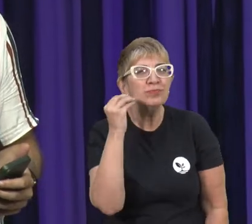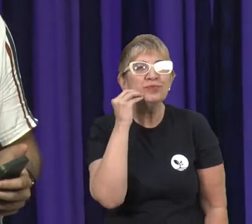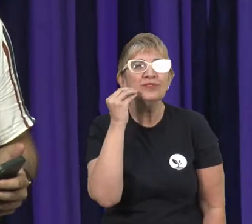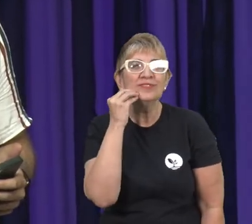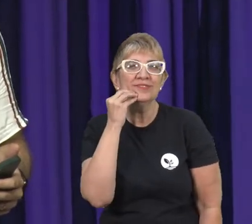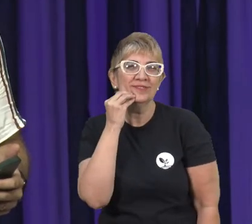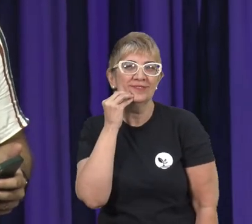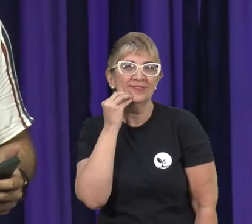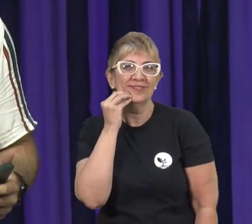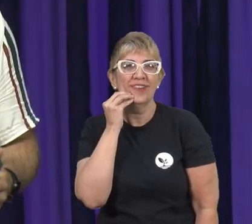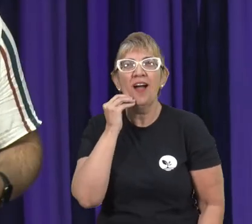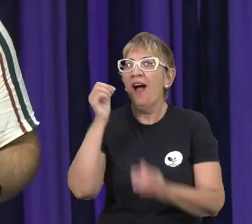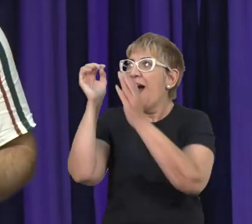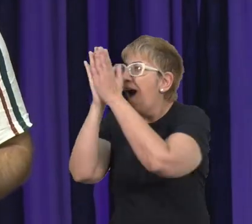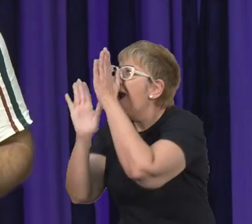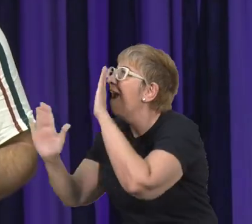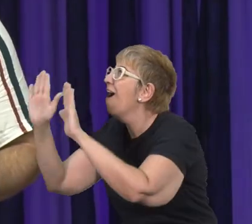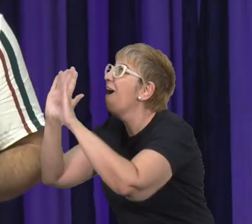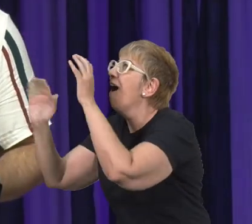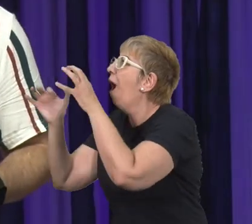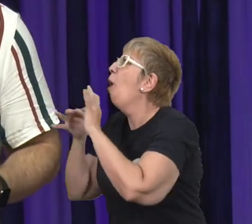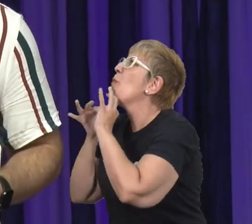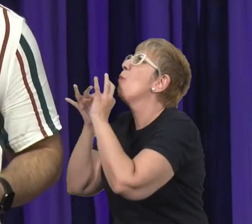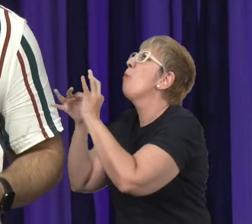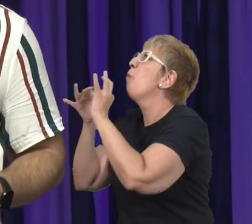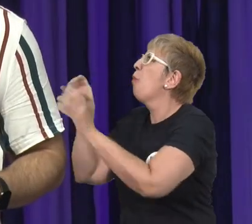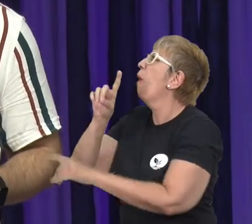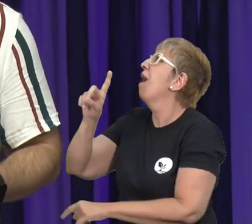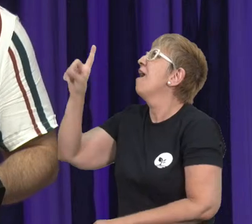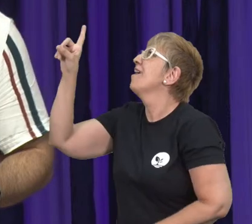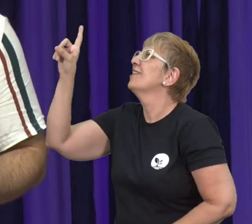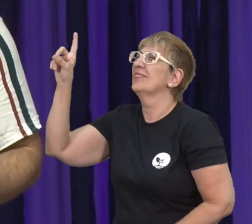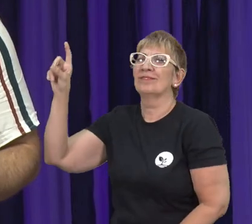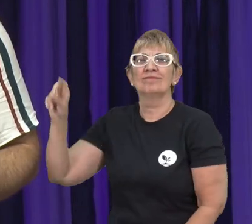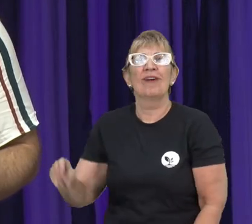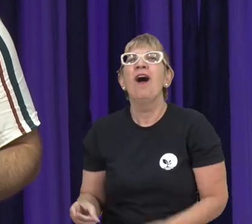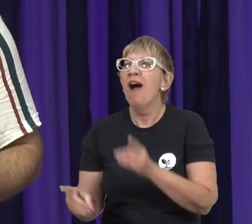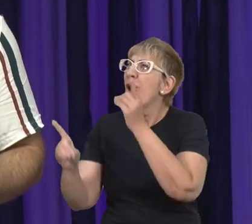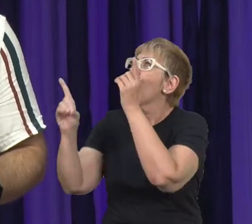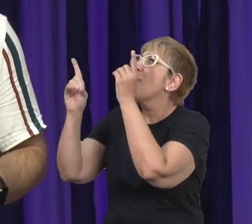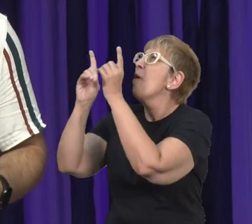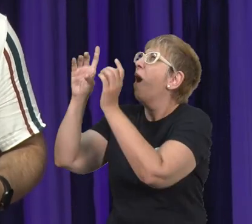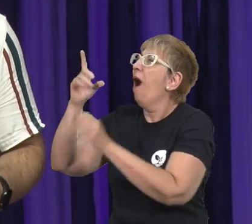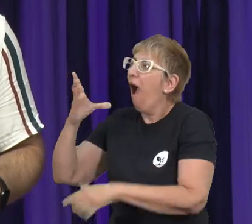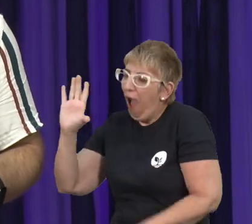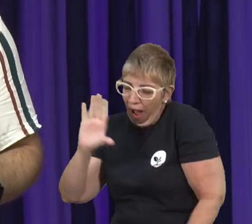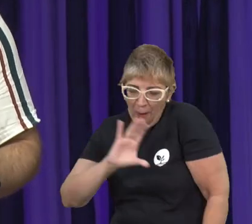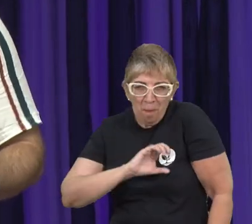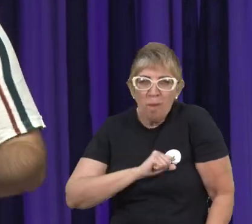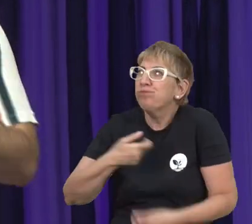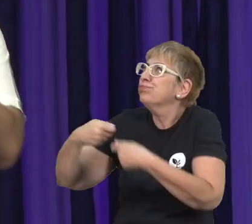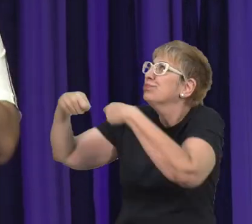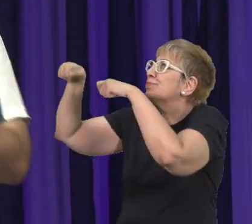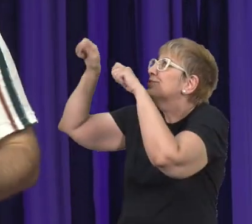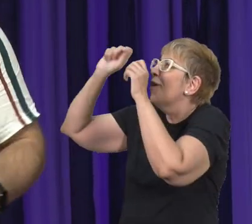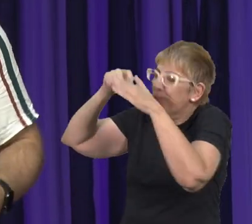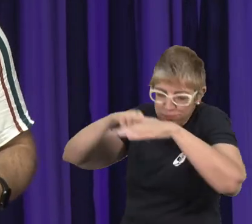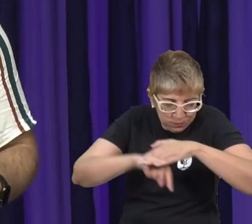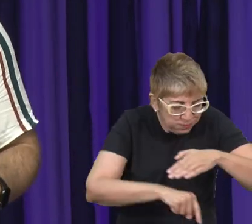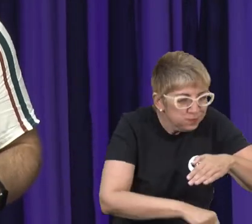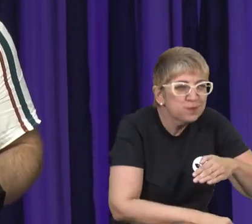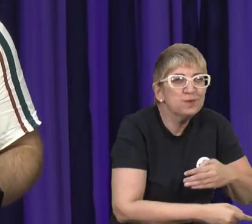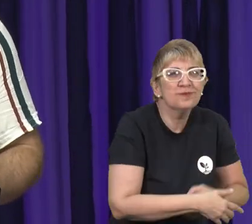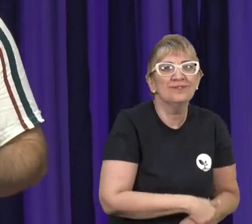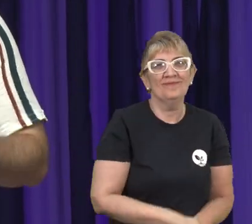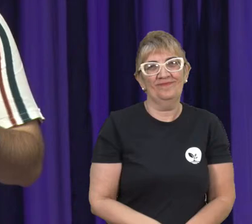privilégio de adorarmos juntos a esse Deus que nos encontrou com seu amor tão profundo. Se você nos acompanha de casa também,